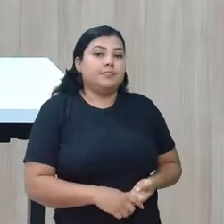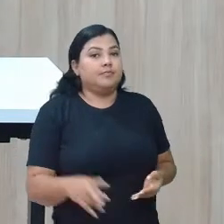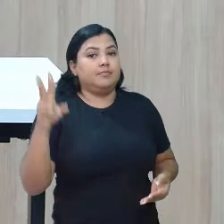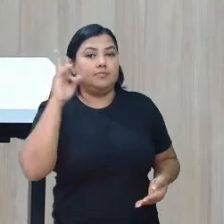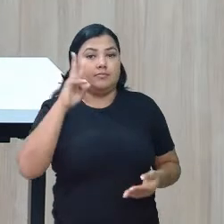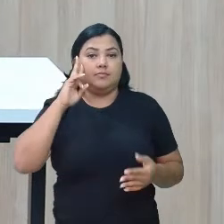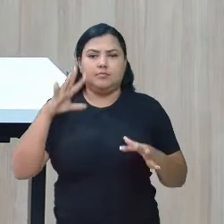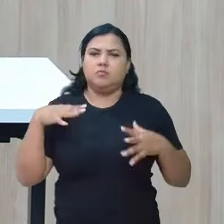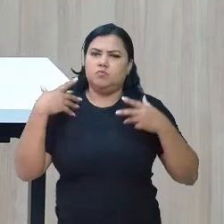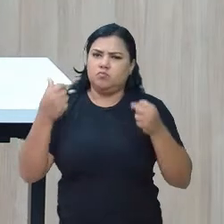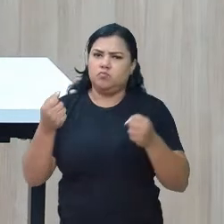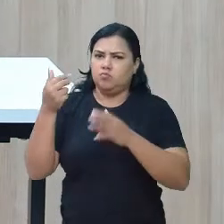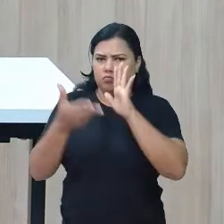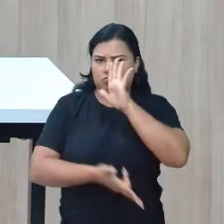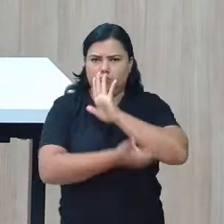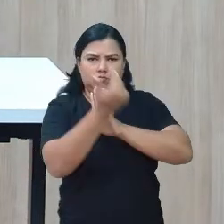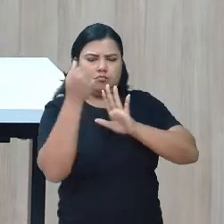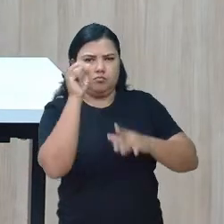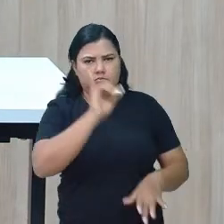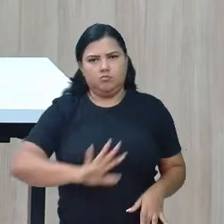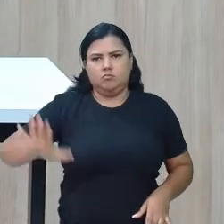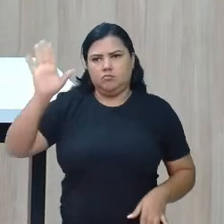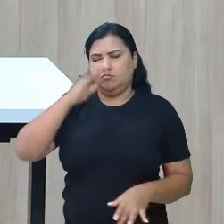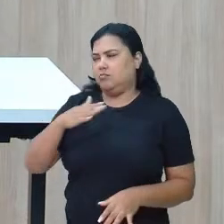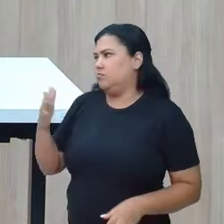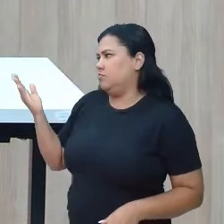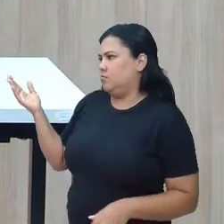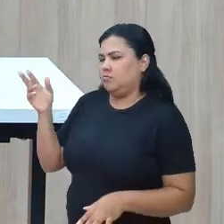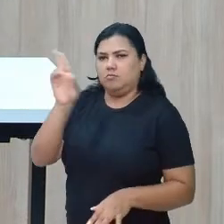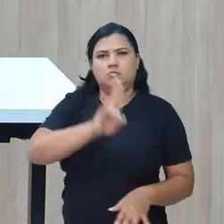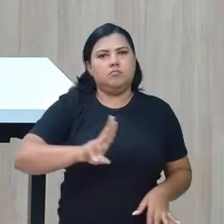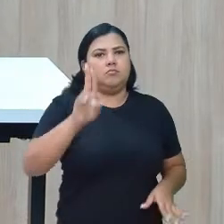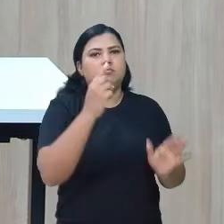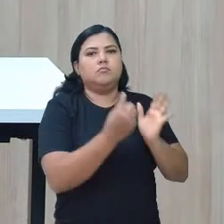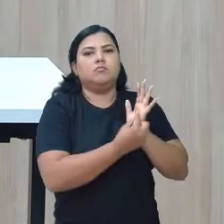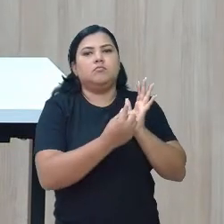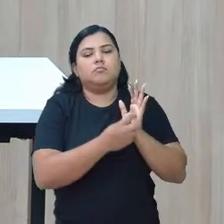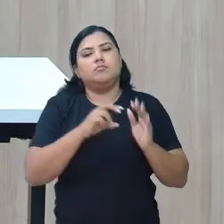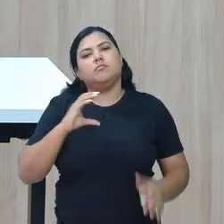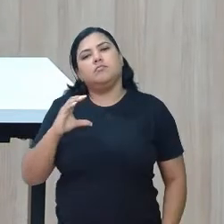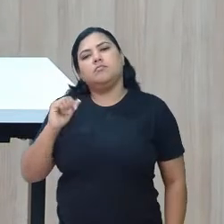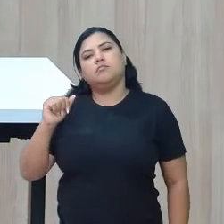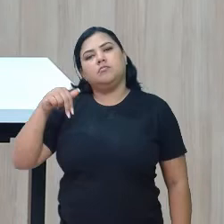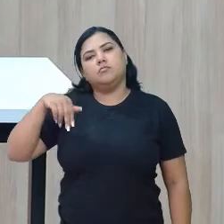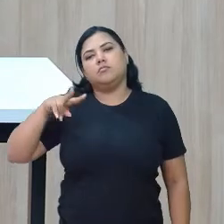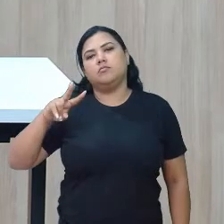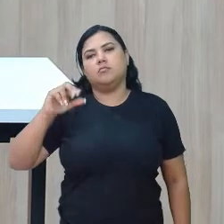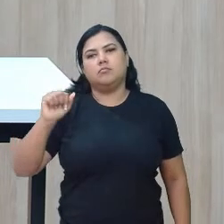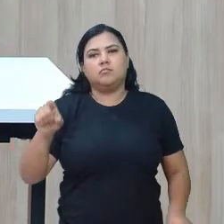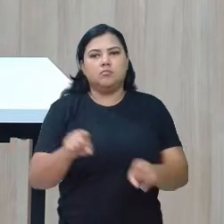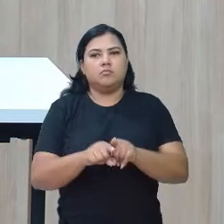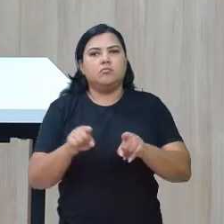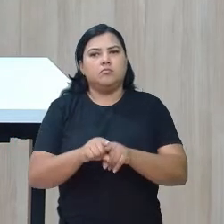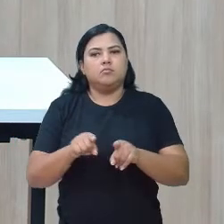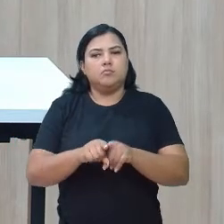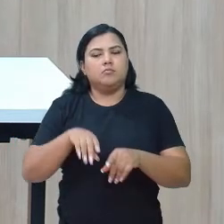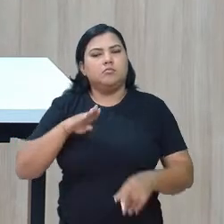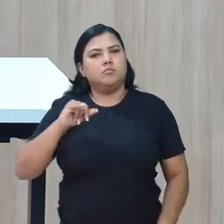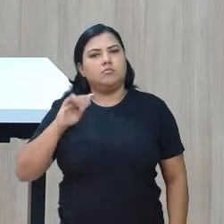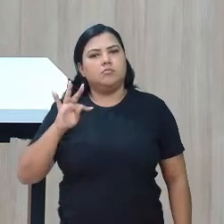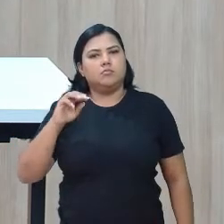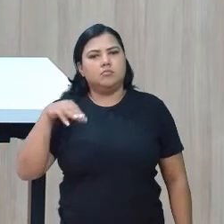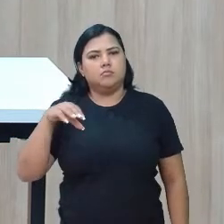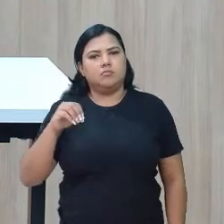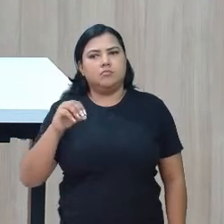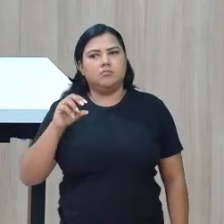as animações e imagens utilizadas nessa aula são do Canva e o avatar do Bitmoji, tá certo? Então, como a